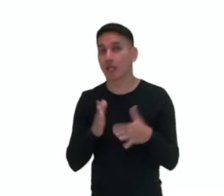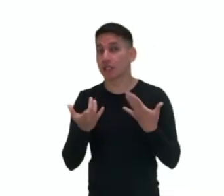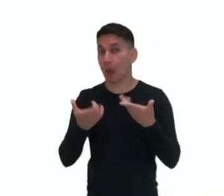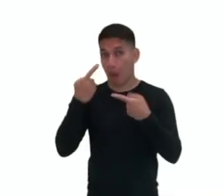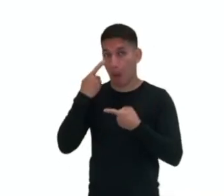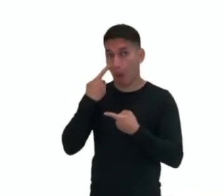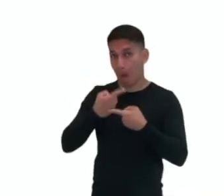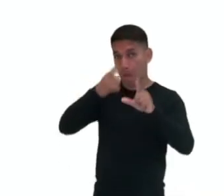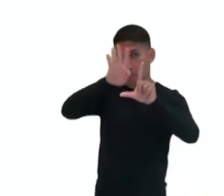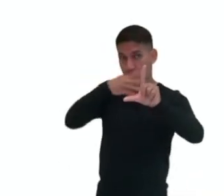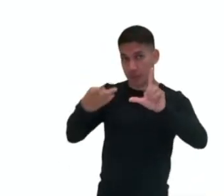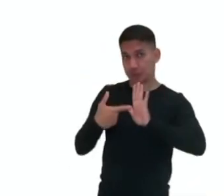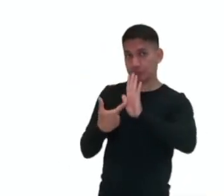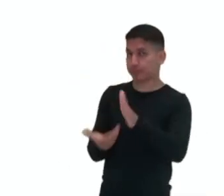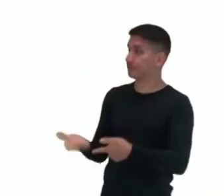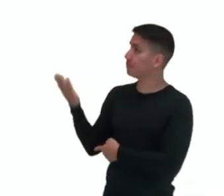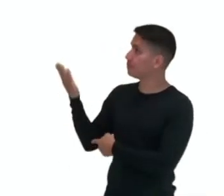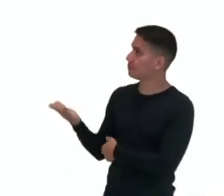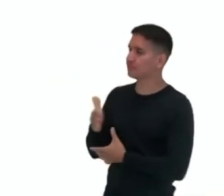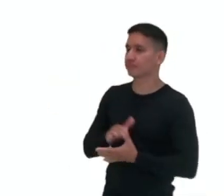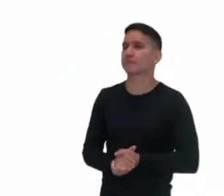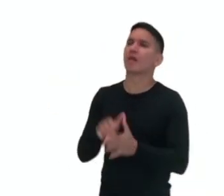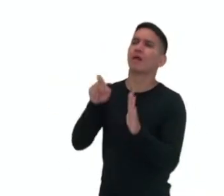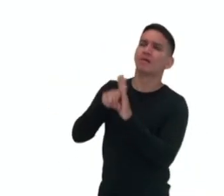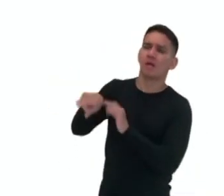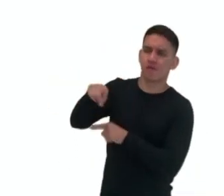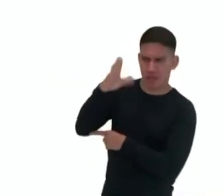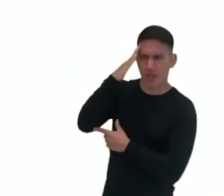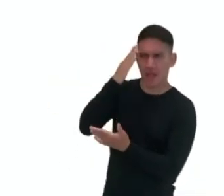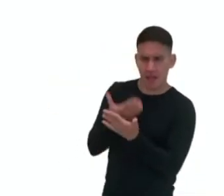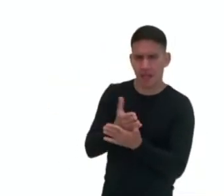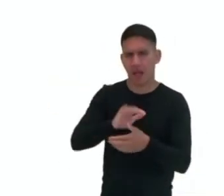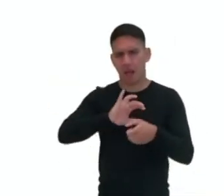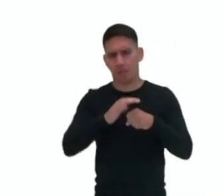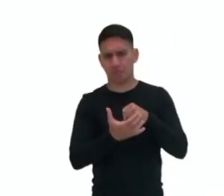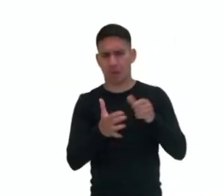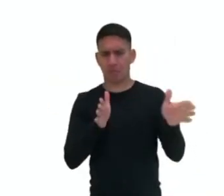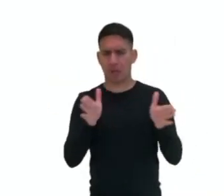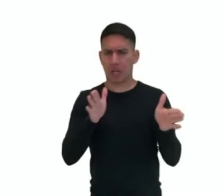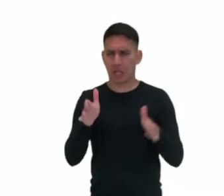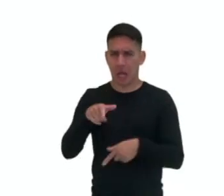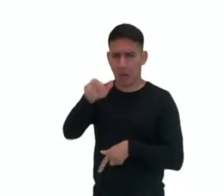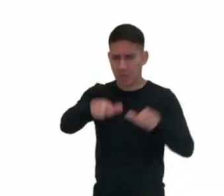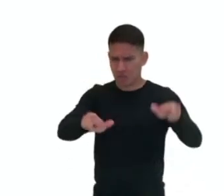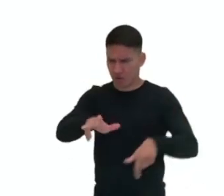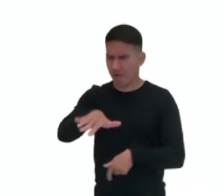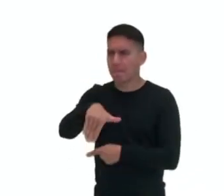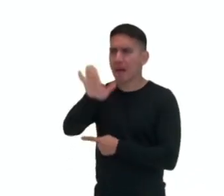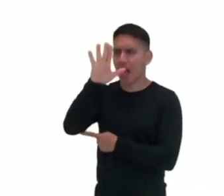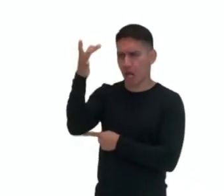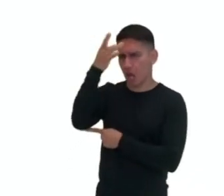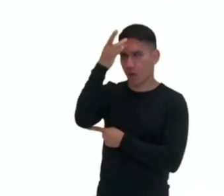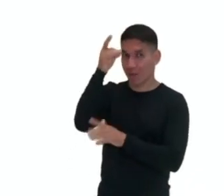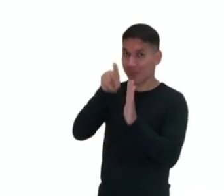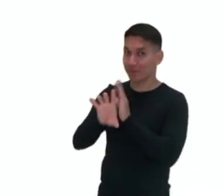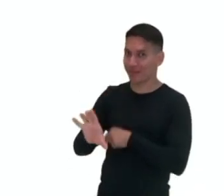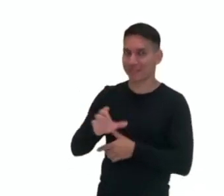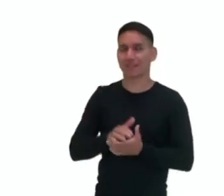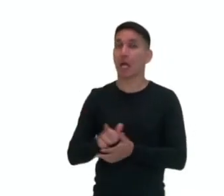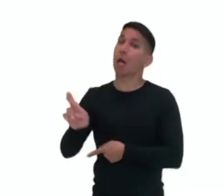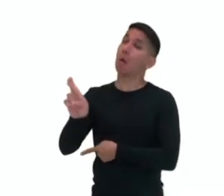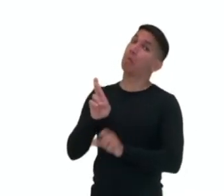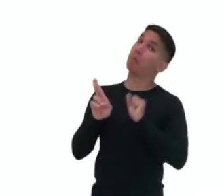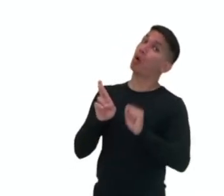meu gabaritinho. Você acredita que a pandemia deixará as pessoas mais conscientes? Então, essa é a pergunta. Uma possível